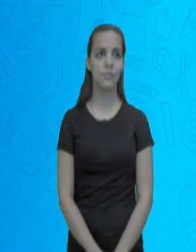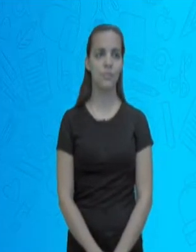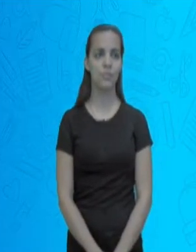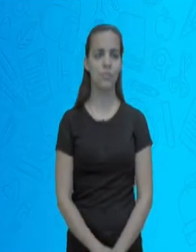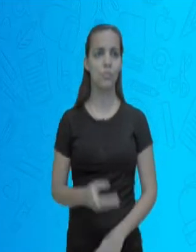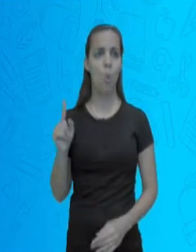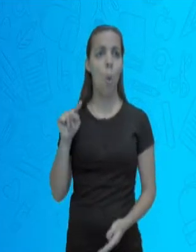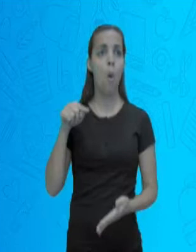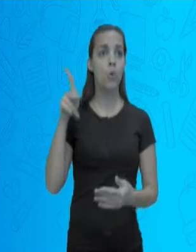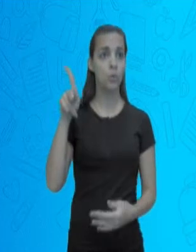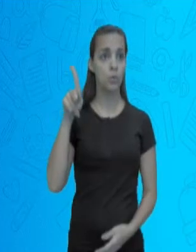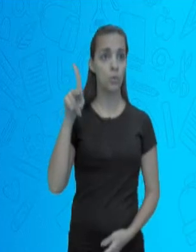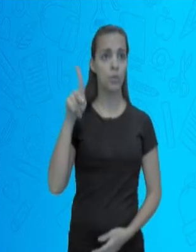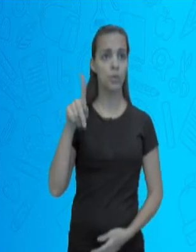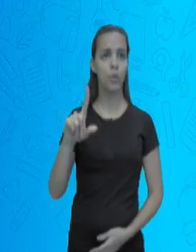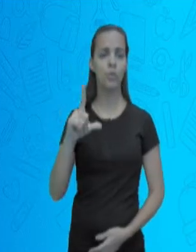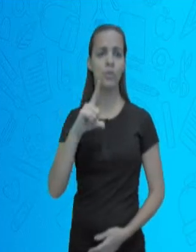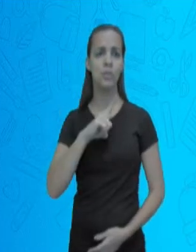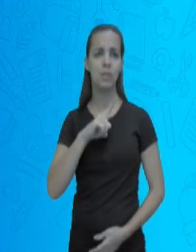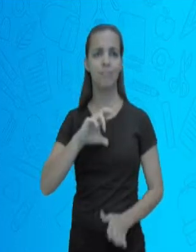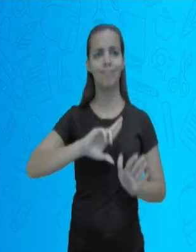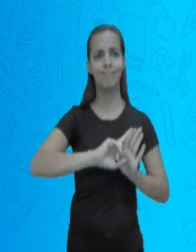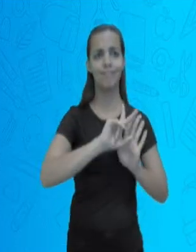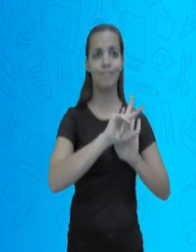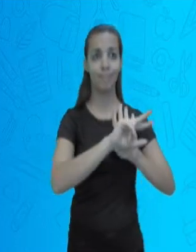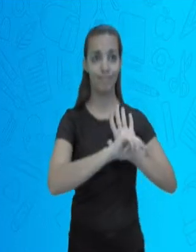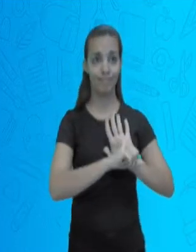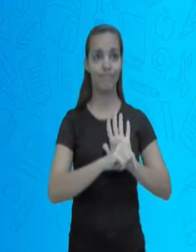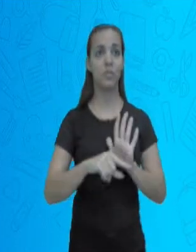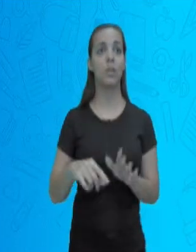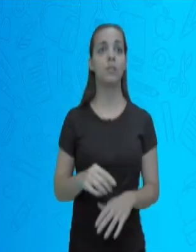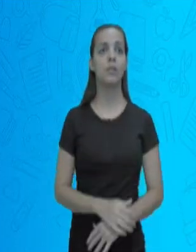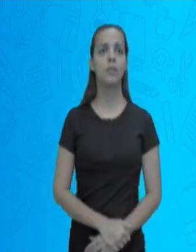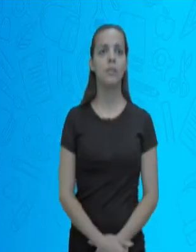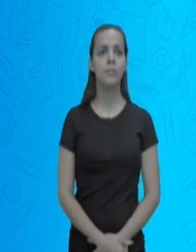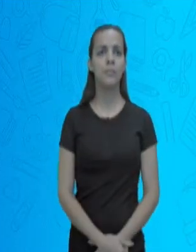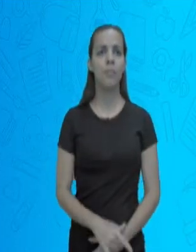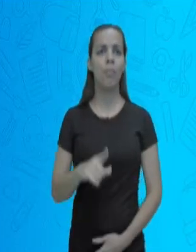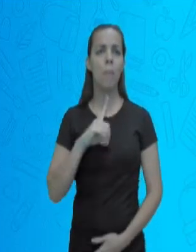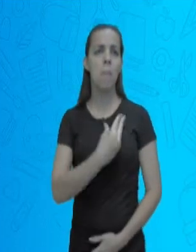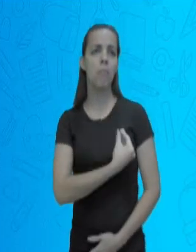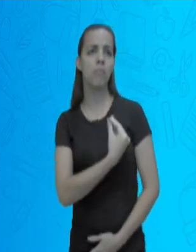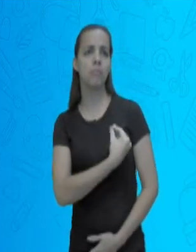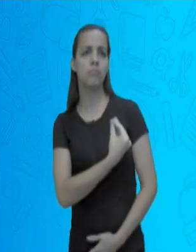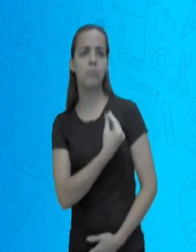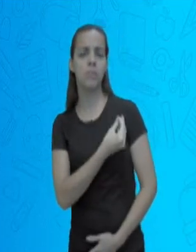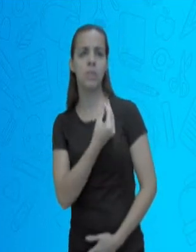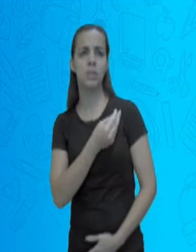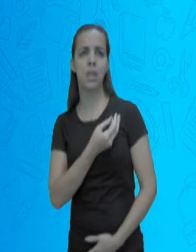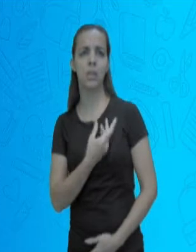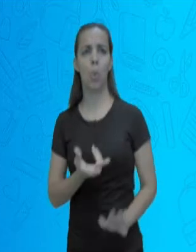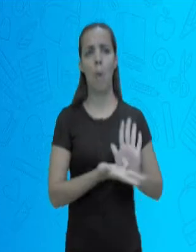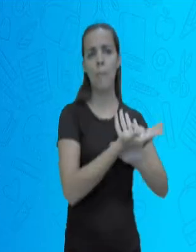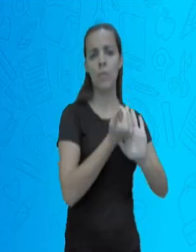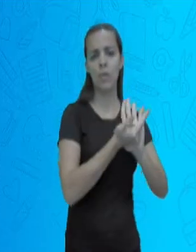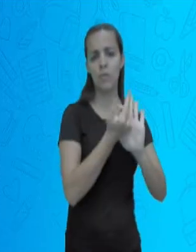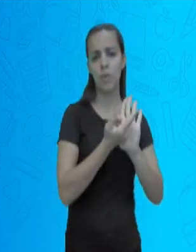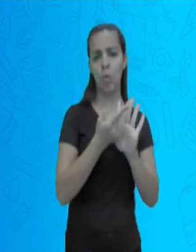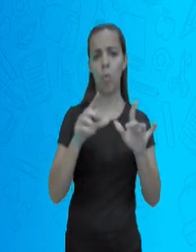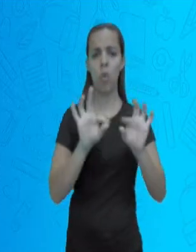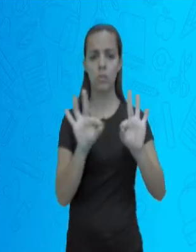Os pontos não têm dimensões. Eles estão presentes em todas as figuras geométricas. Para